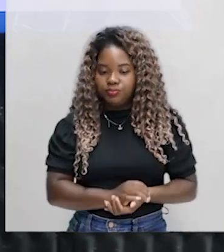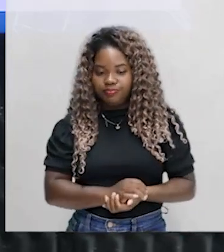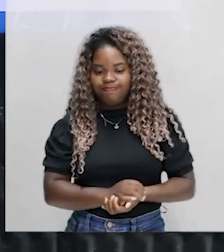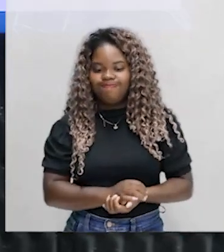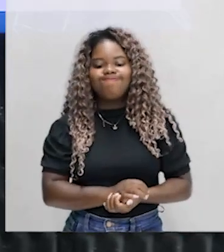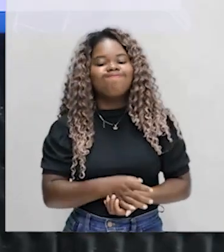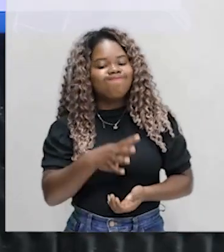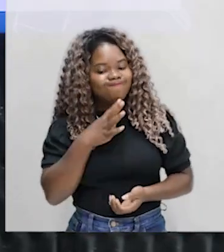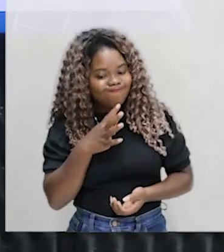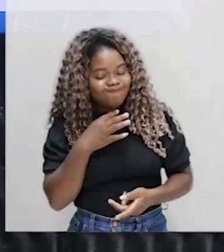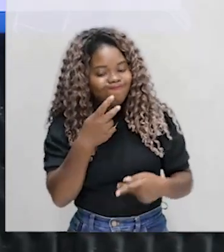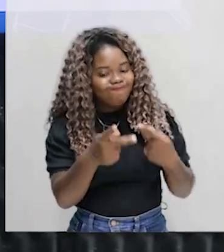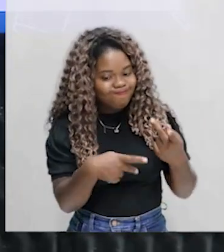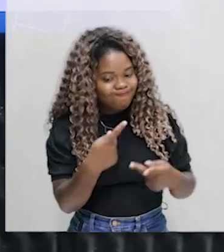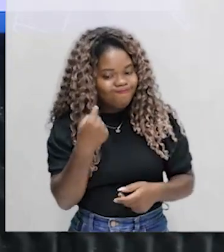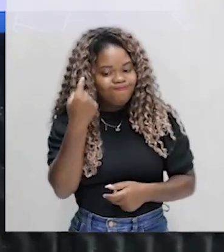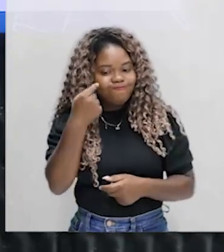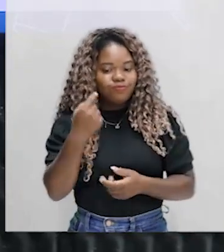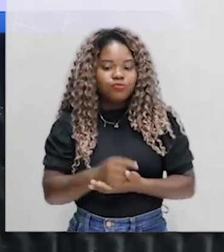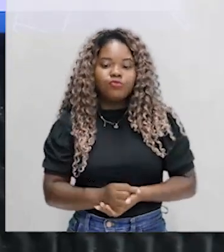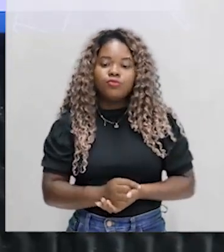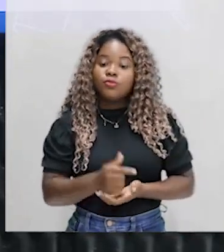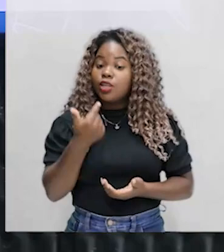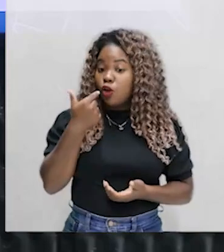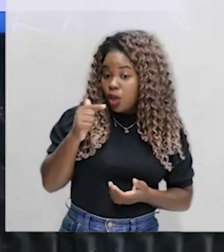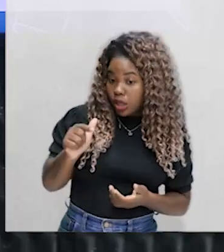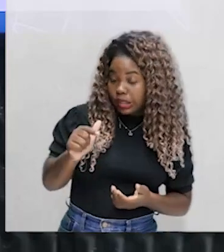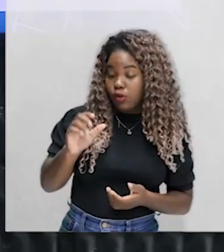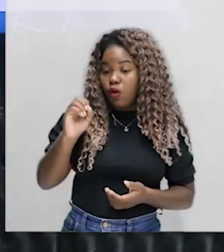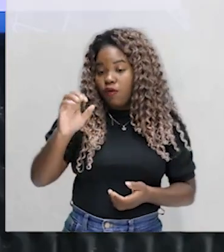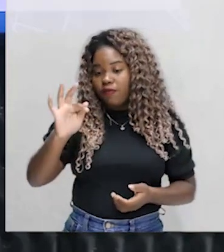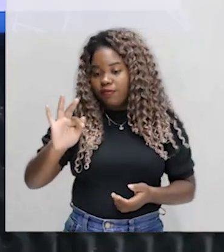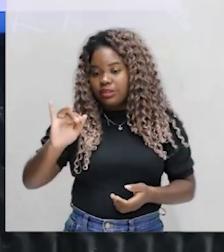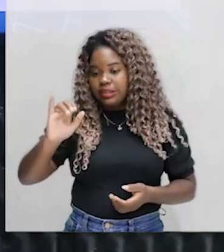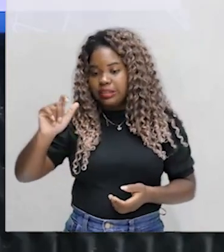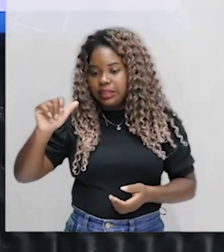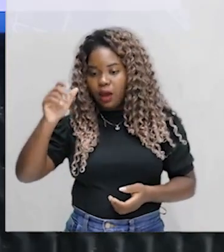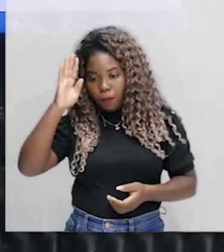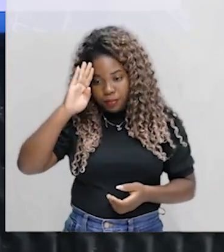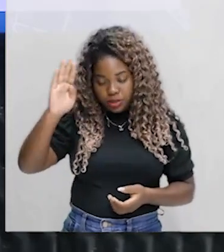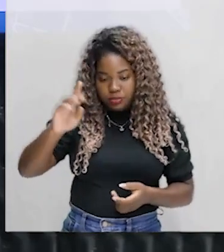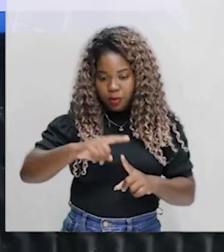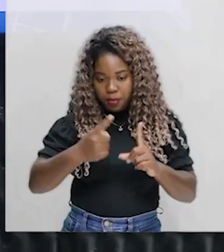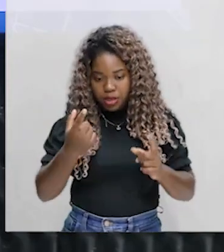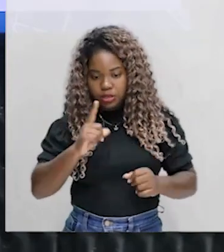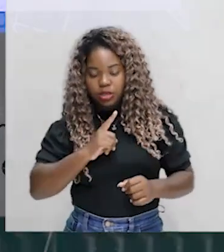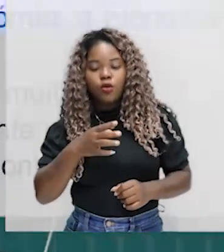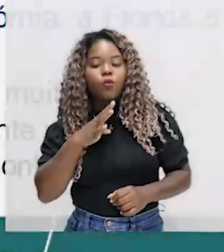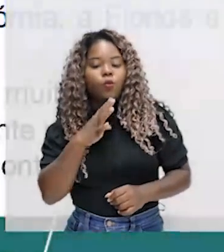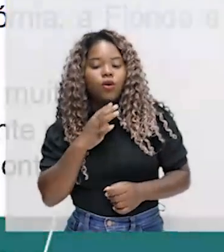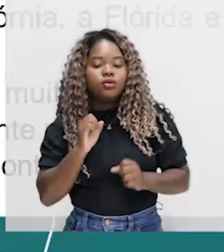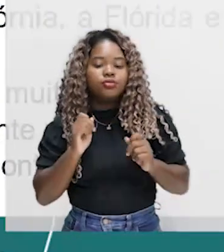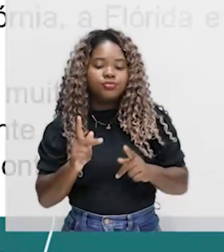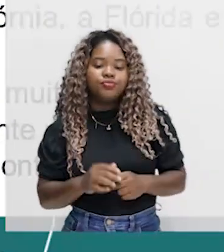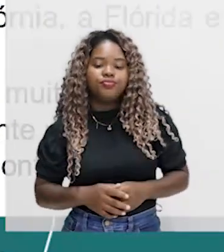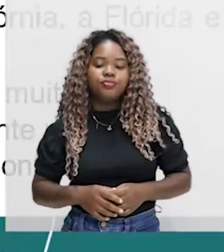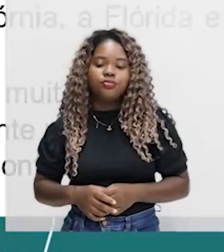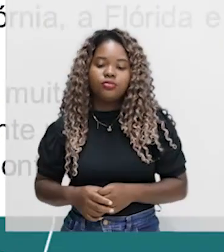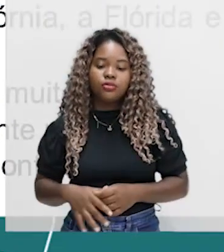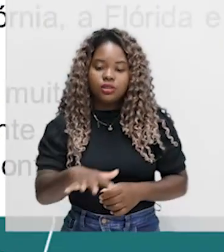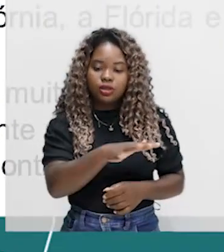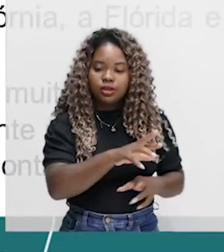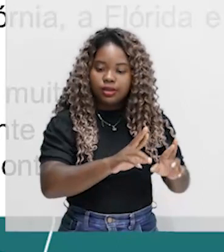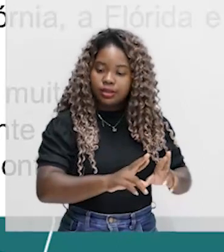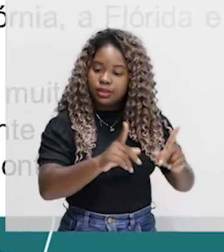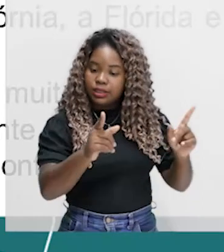fala também o espanhol. Não é a língua oficial? Não, mas se tem conhecimento. Embora estejam em continentes